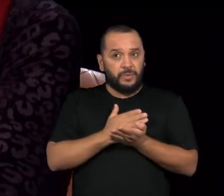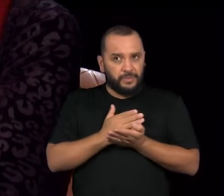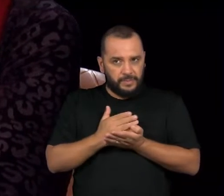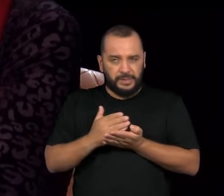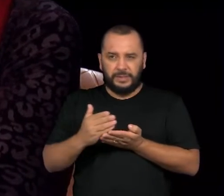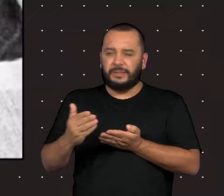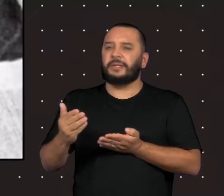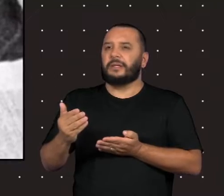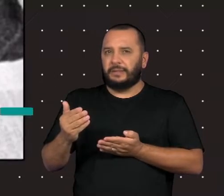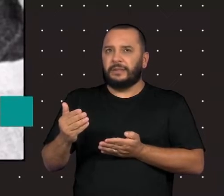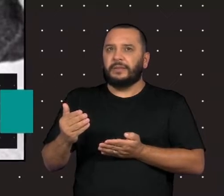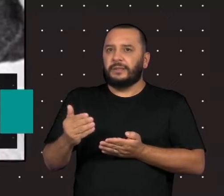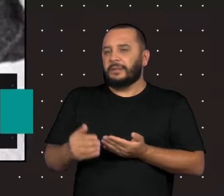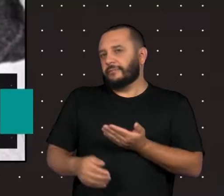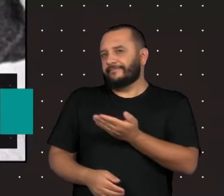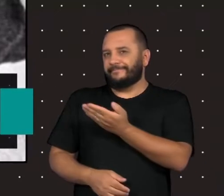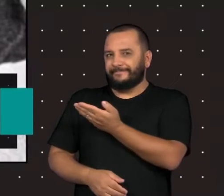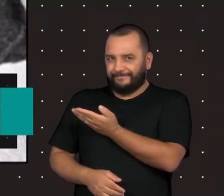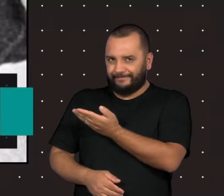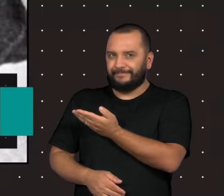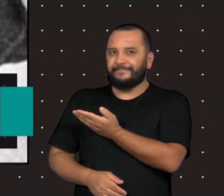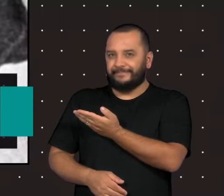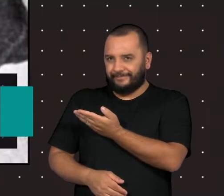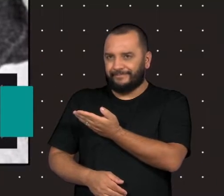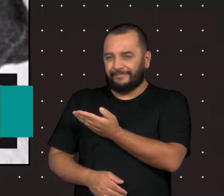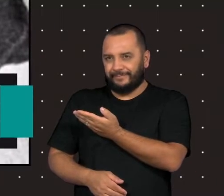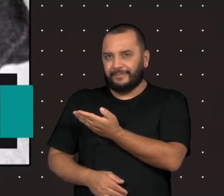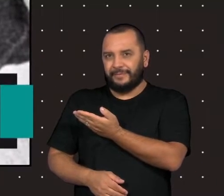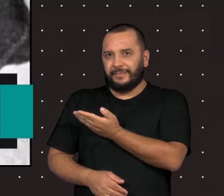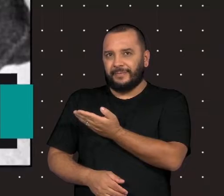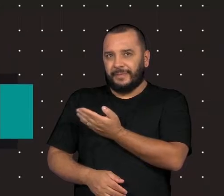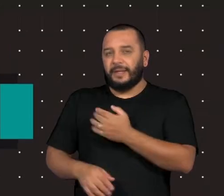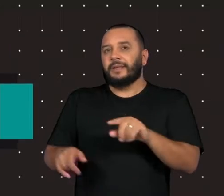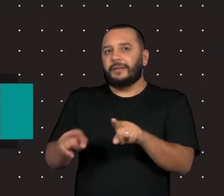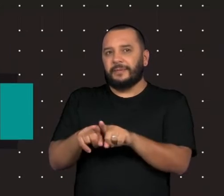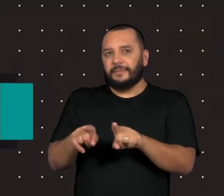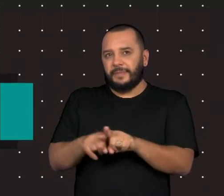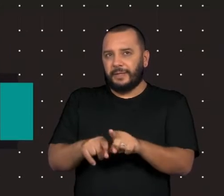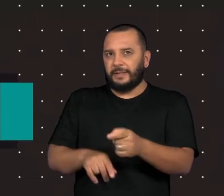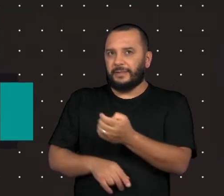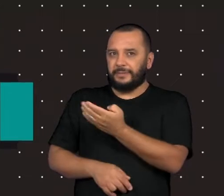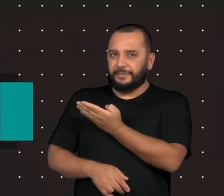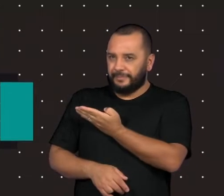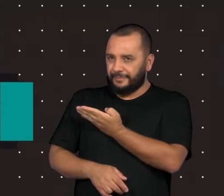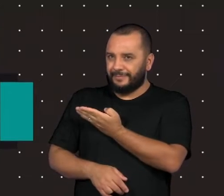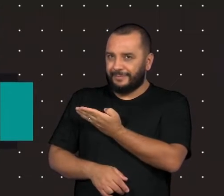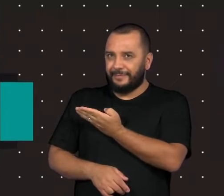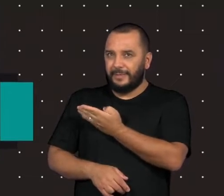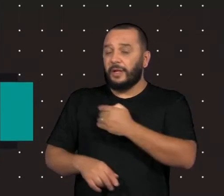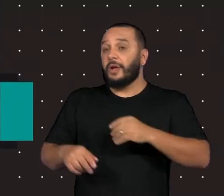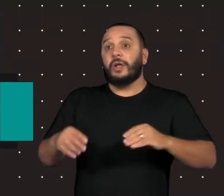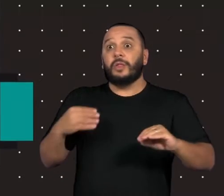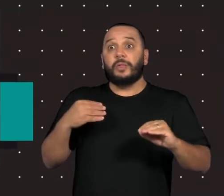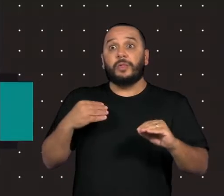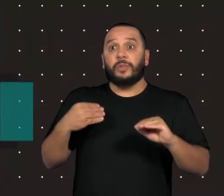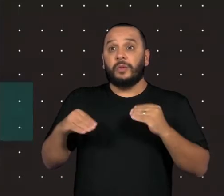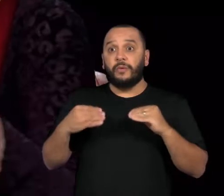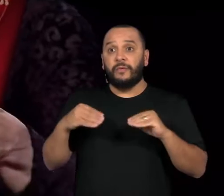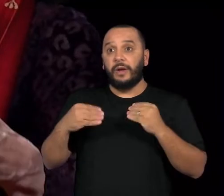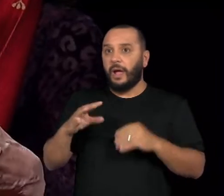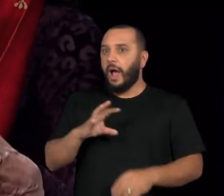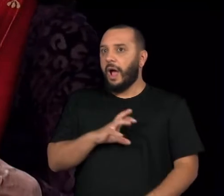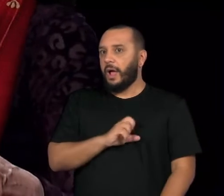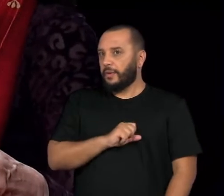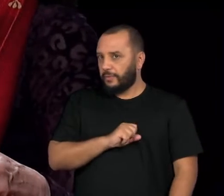fiz o Te Contei, eu fiz o Elas por Elas, né, na TV Globo, que era uma novela que eu adorei fazer. Aí eu já comecei a gostar